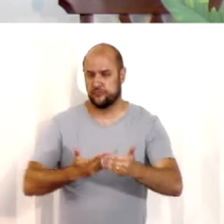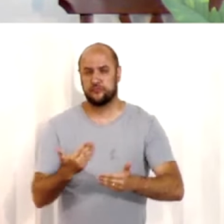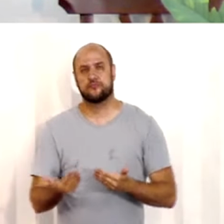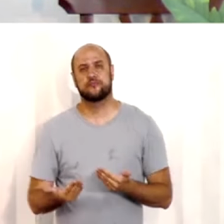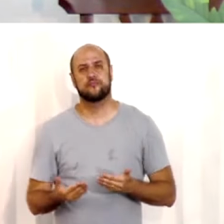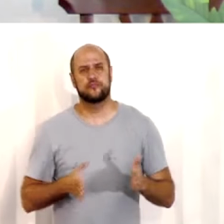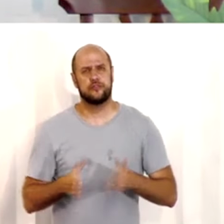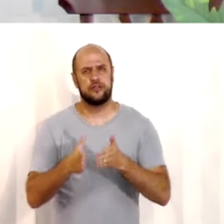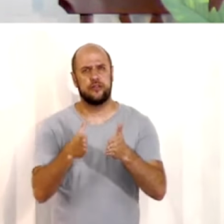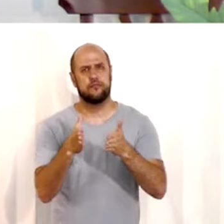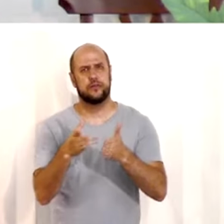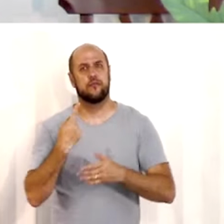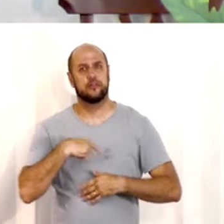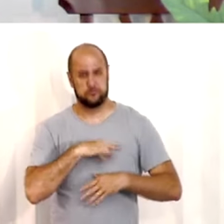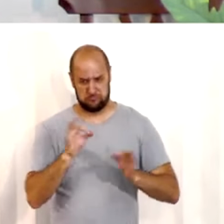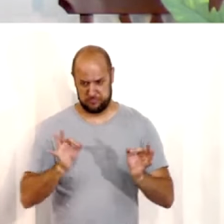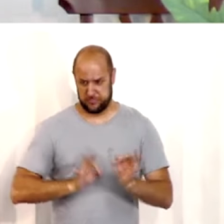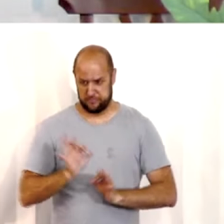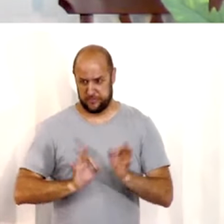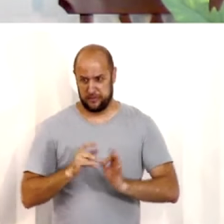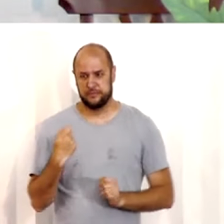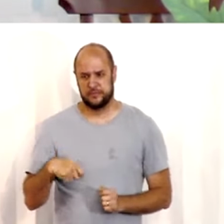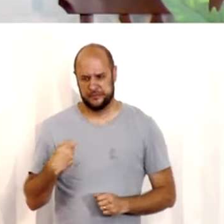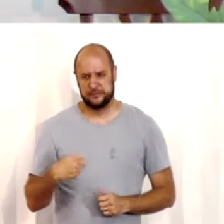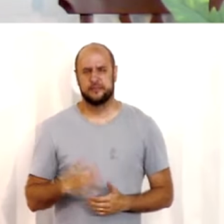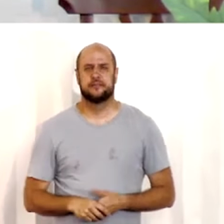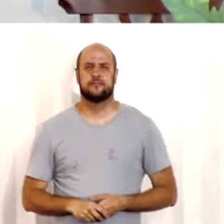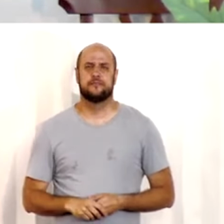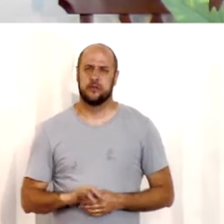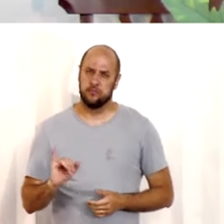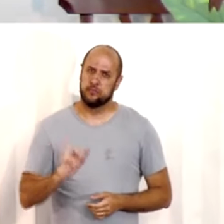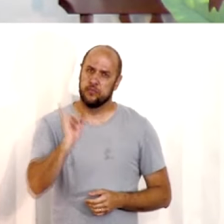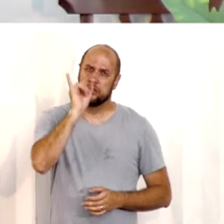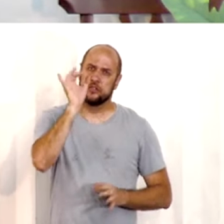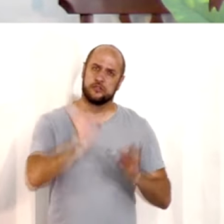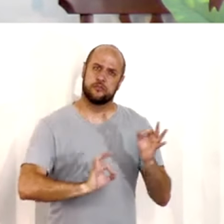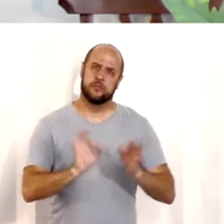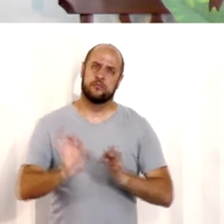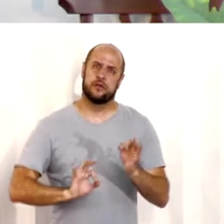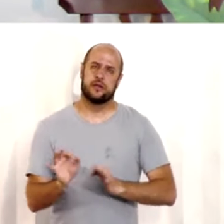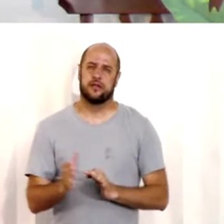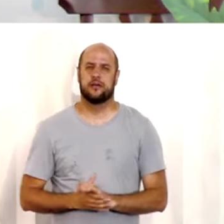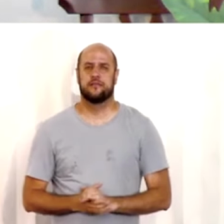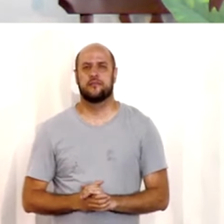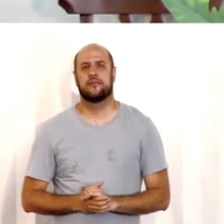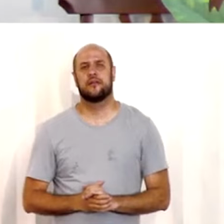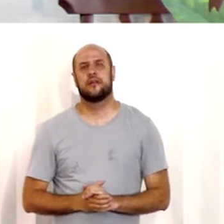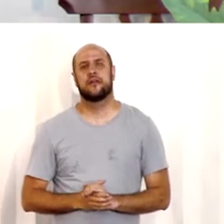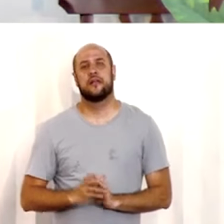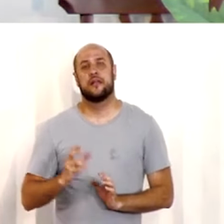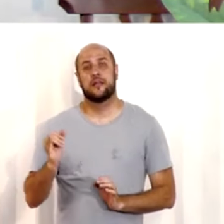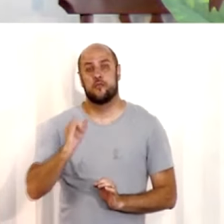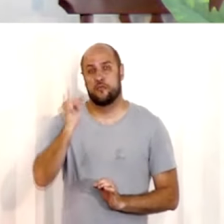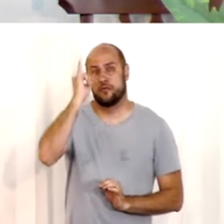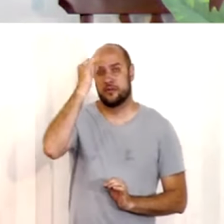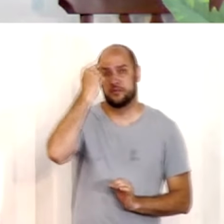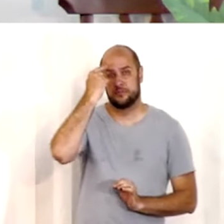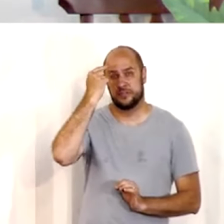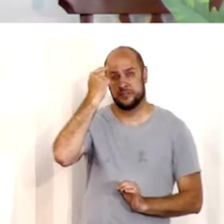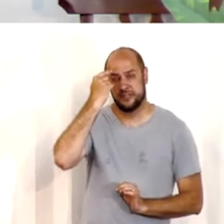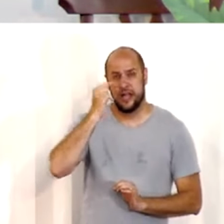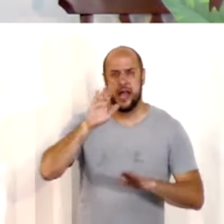esse é um motivo para se preocupar? É. Porque pode ser que ela não esteja na perseverança que deveria estar. Porque pode ser que os seus olhos